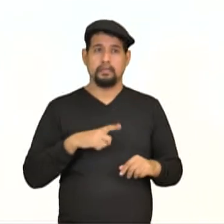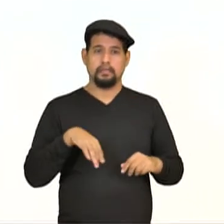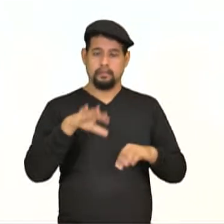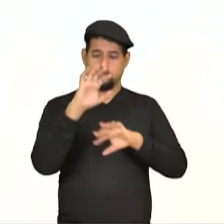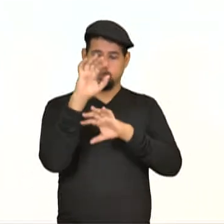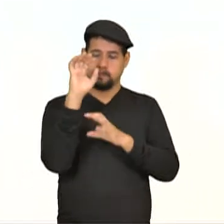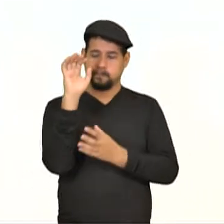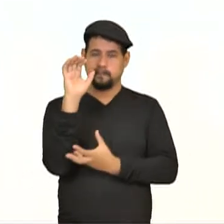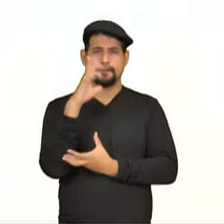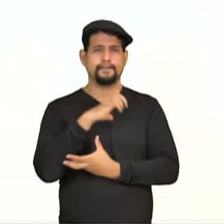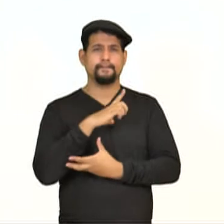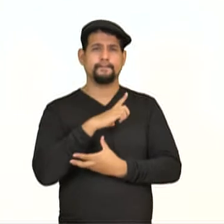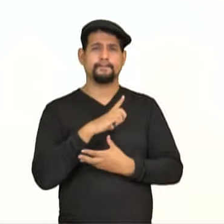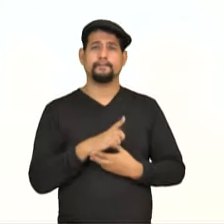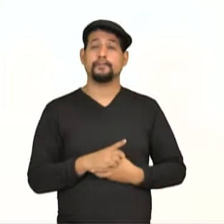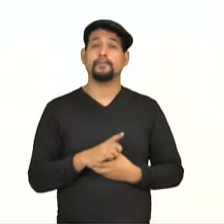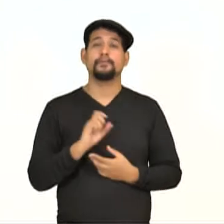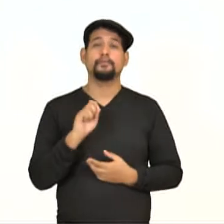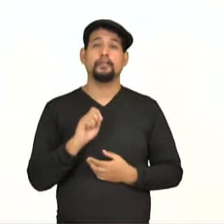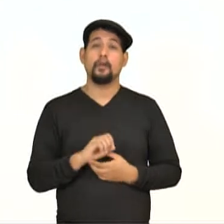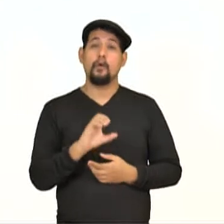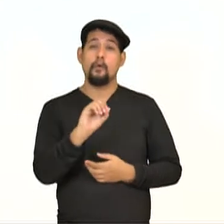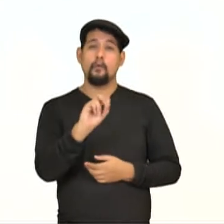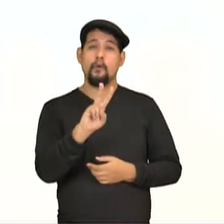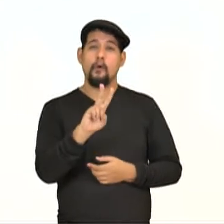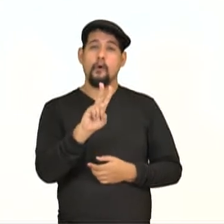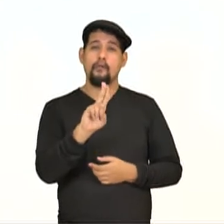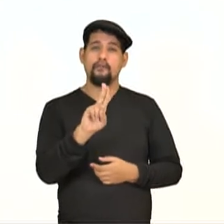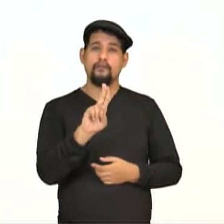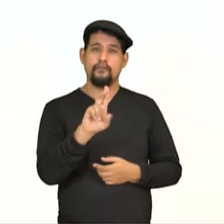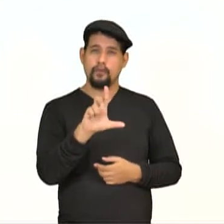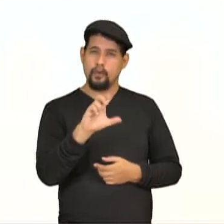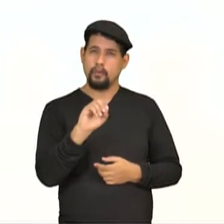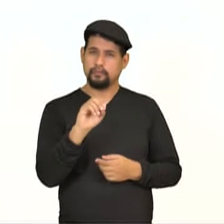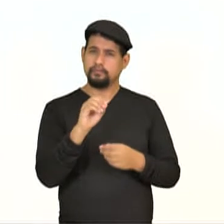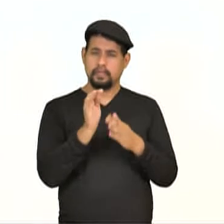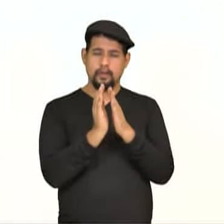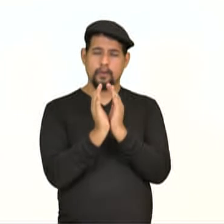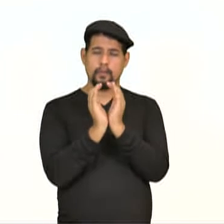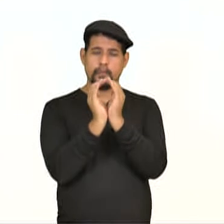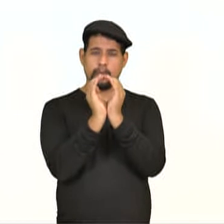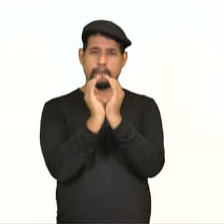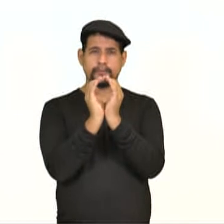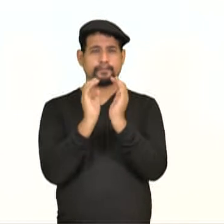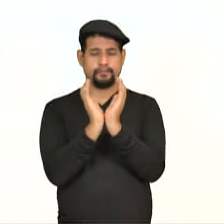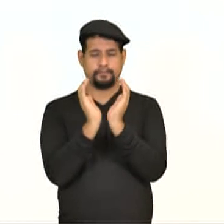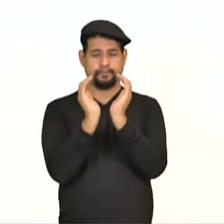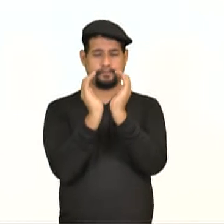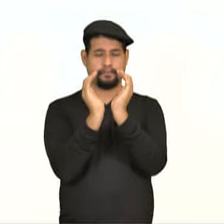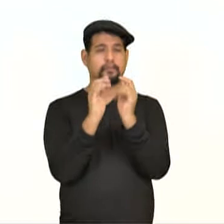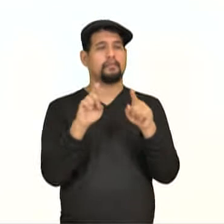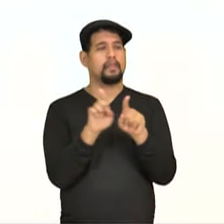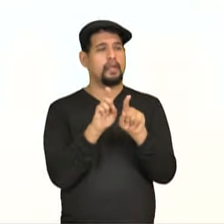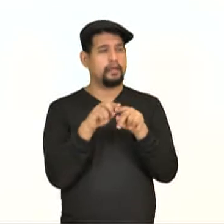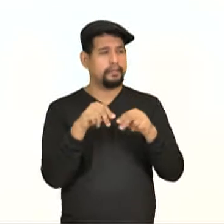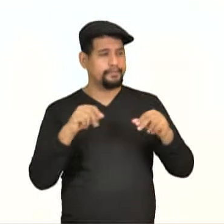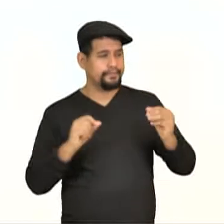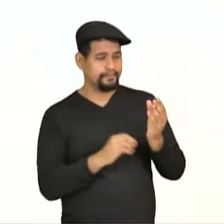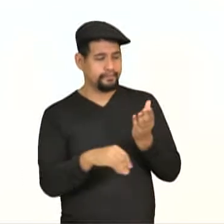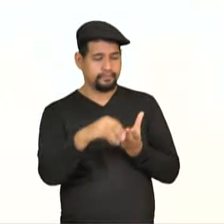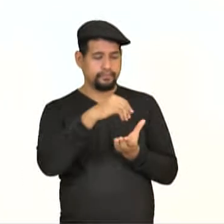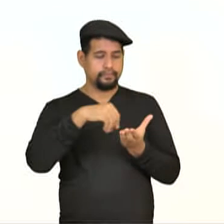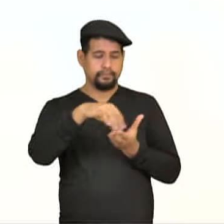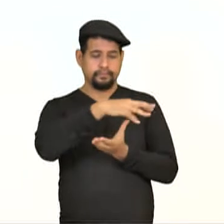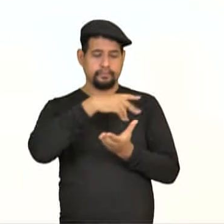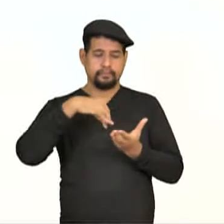polínico e encontram um óvulo que fica ali dentro do ovário, tá? A polinização, ela depende então